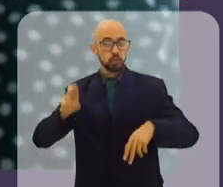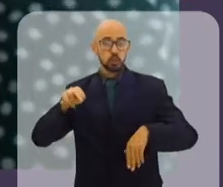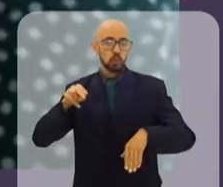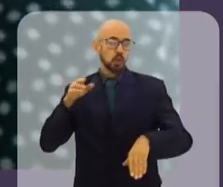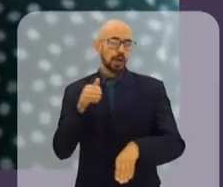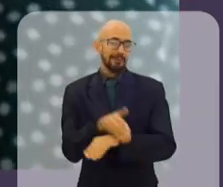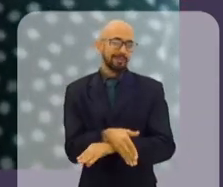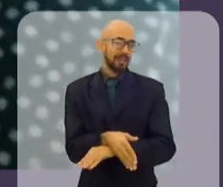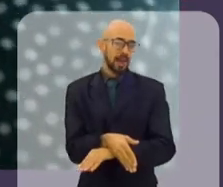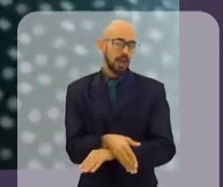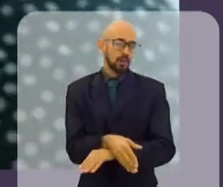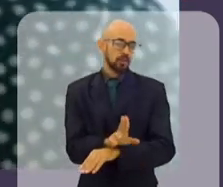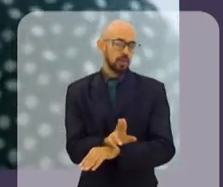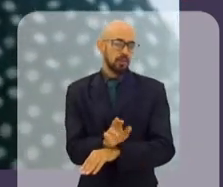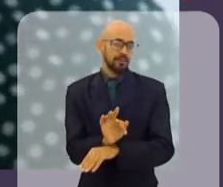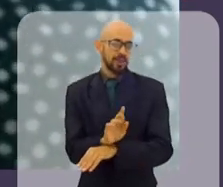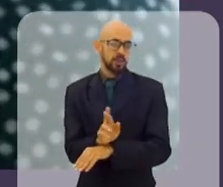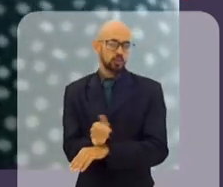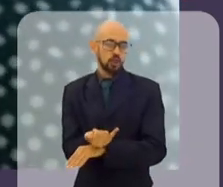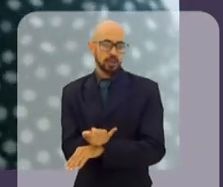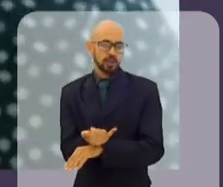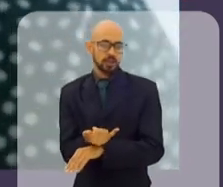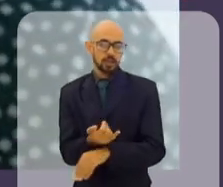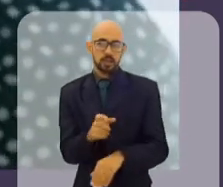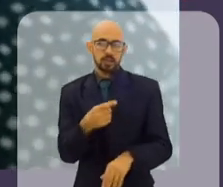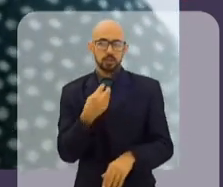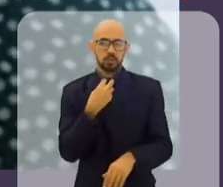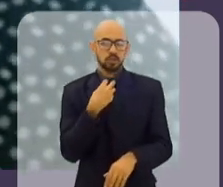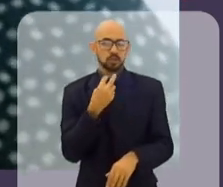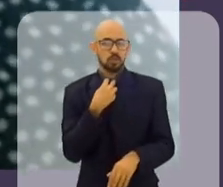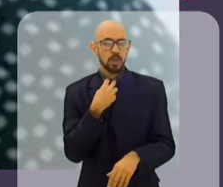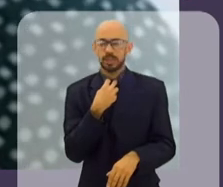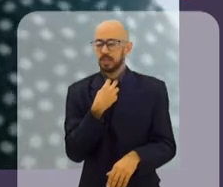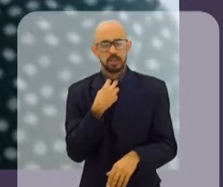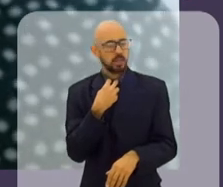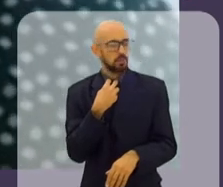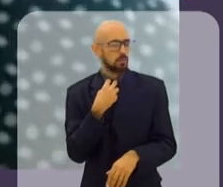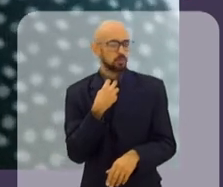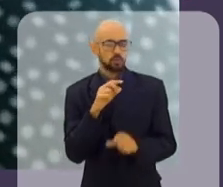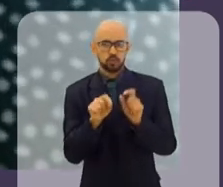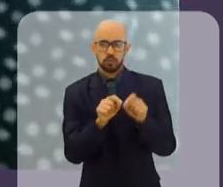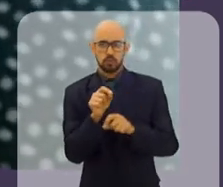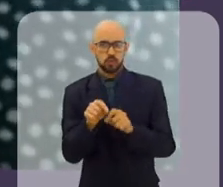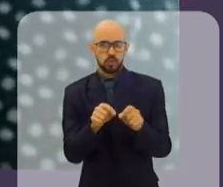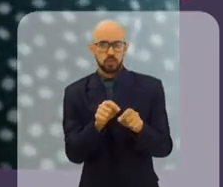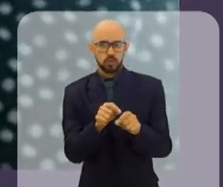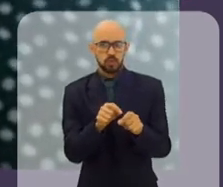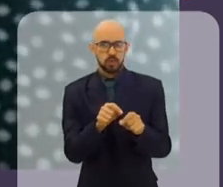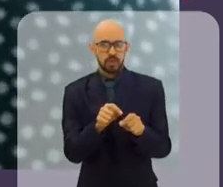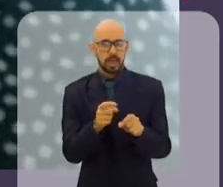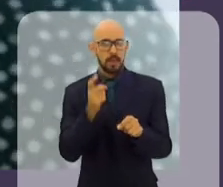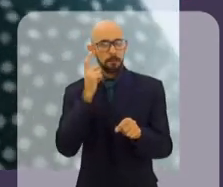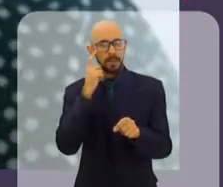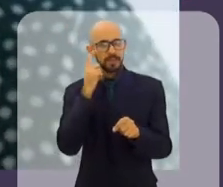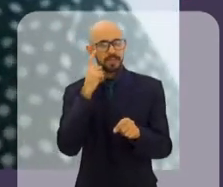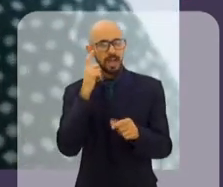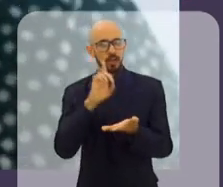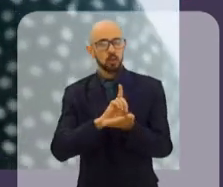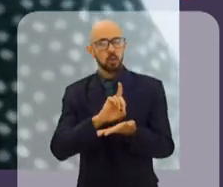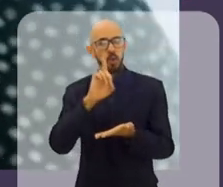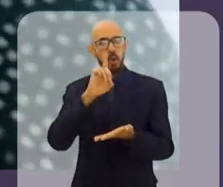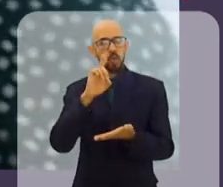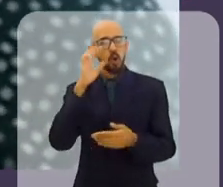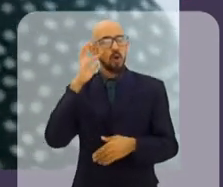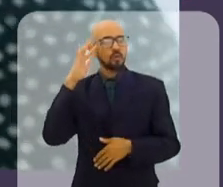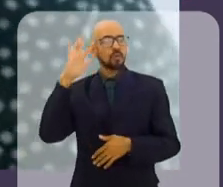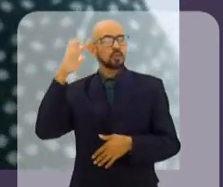na UFRJ. Então, a gente não pode estimar, seria ridículo, não é verdade? Estimar que um doutor em filosofia